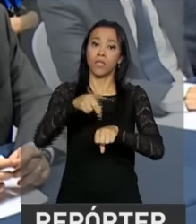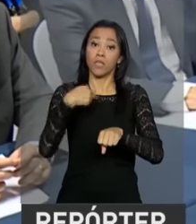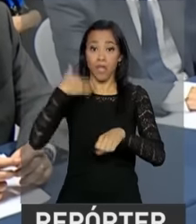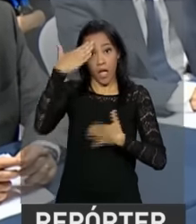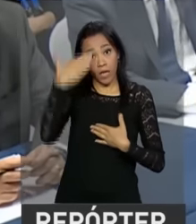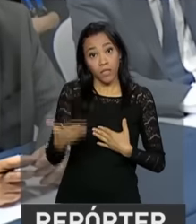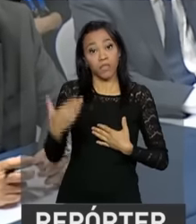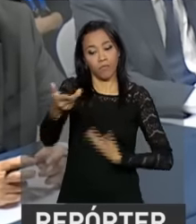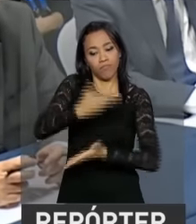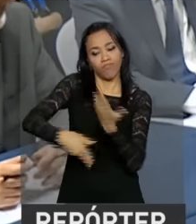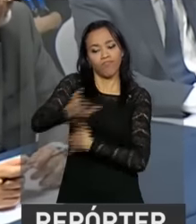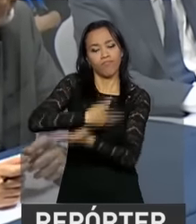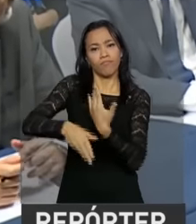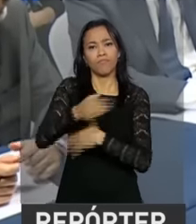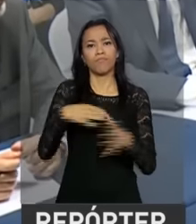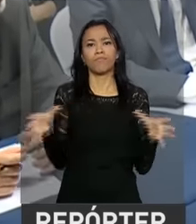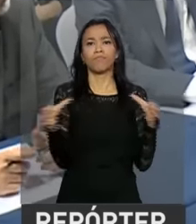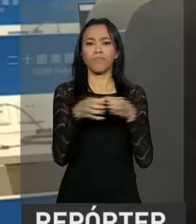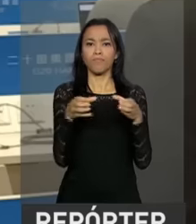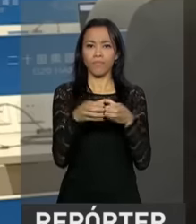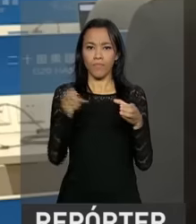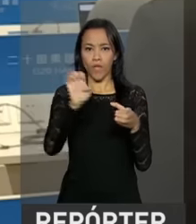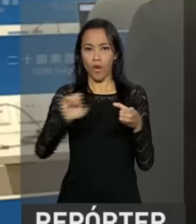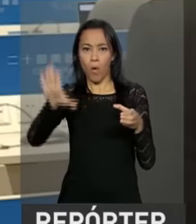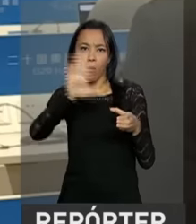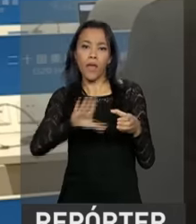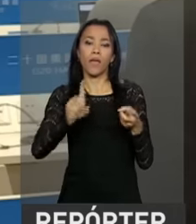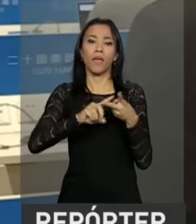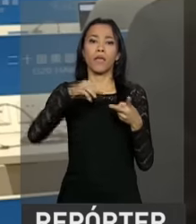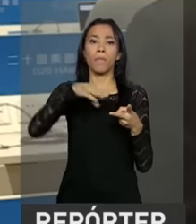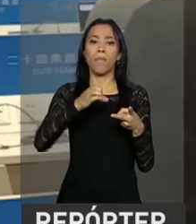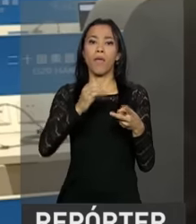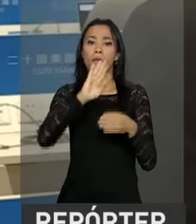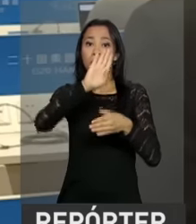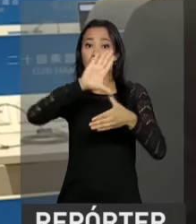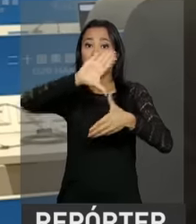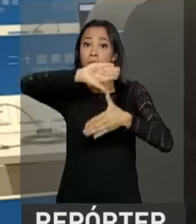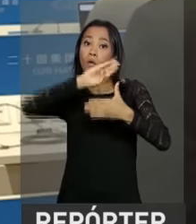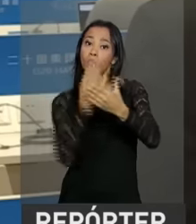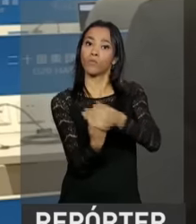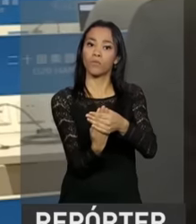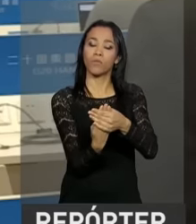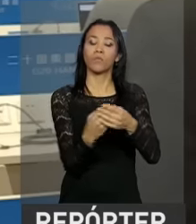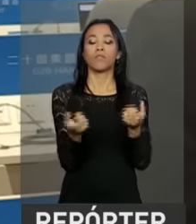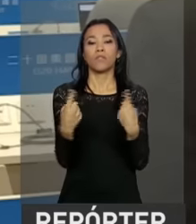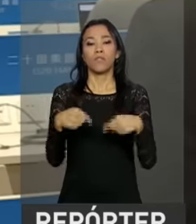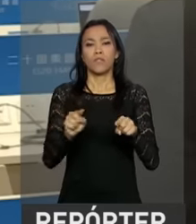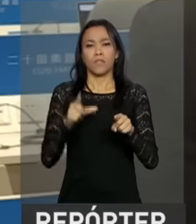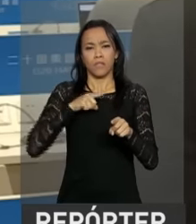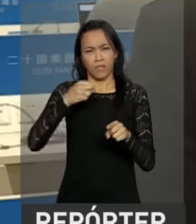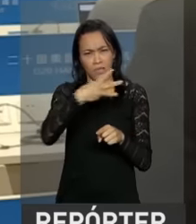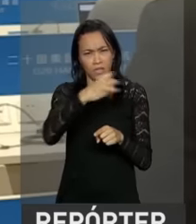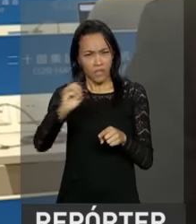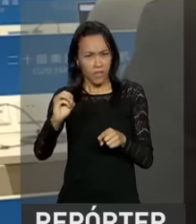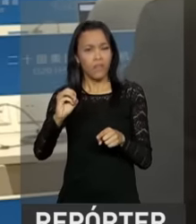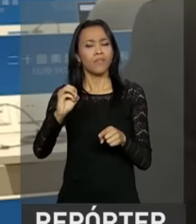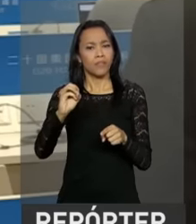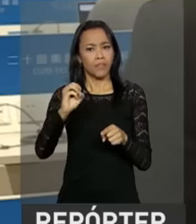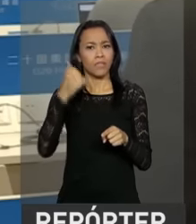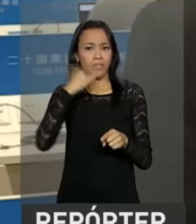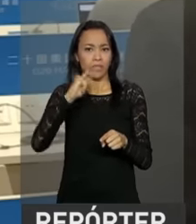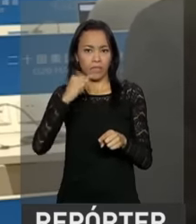entre Mercosul e União Europeia també ficou acertada a ida de uma missão de 300 empresários italianos ao